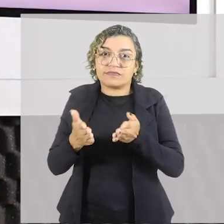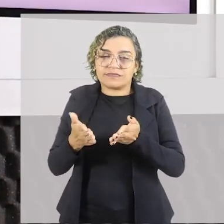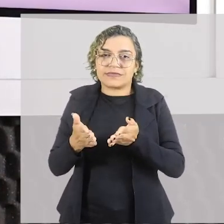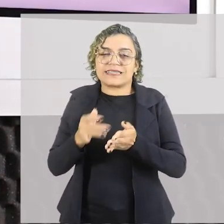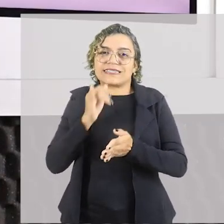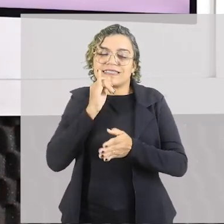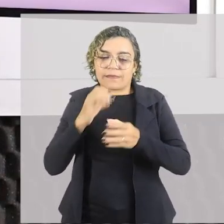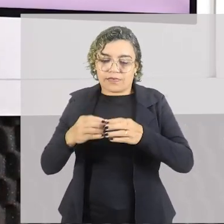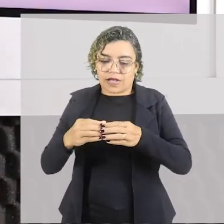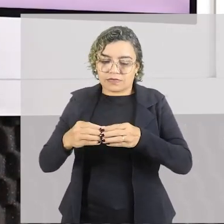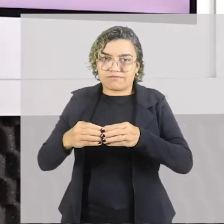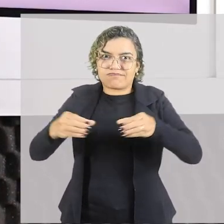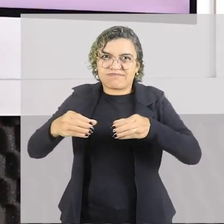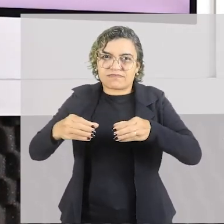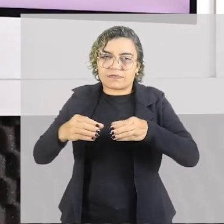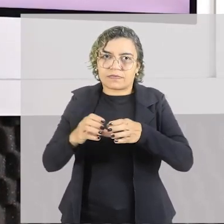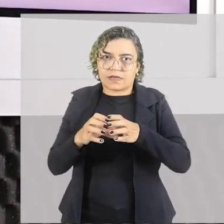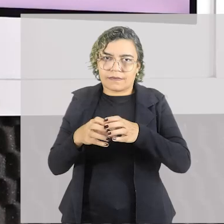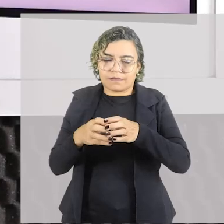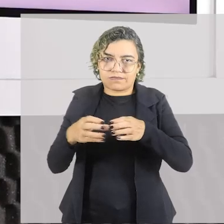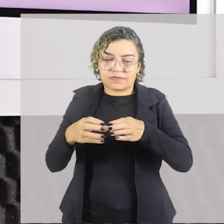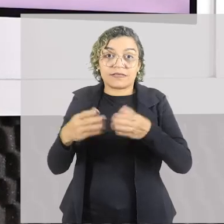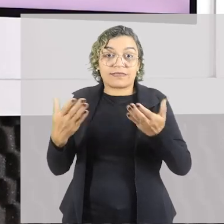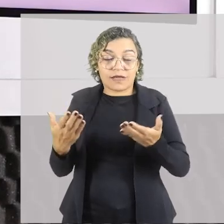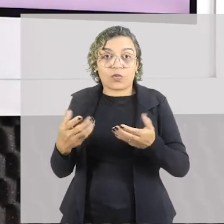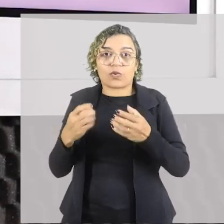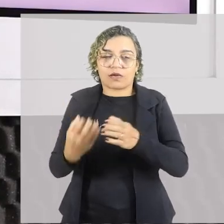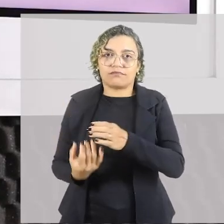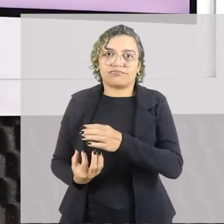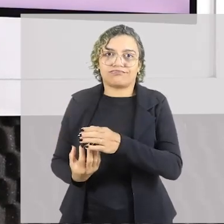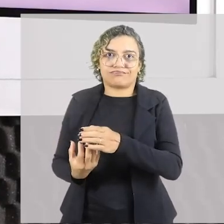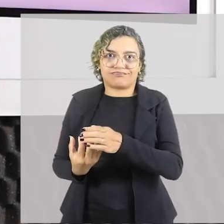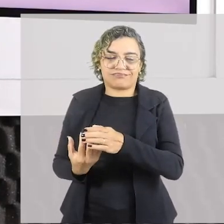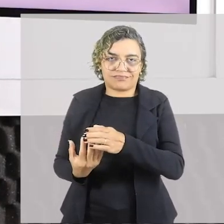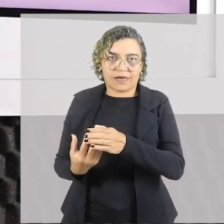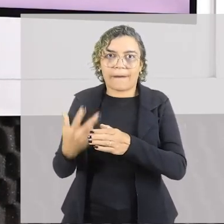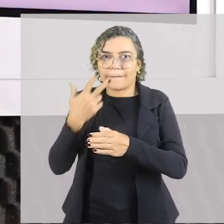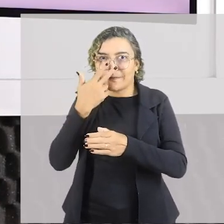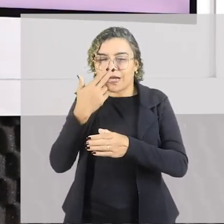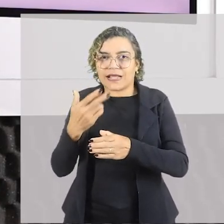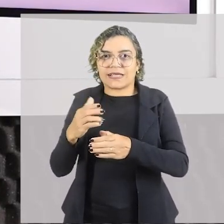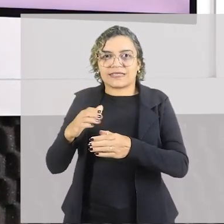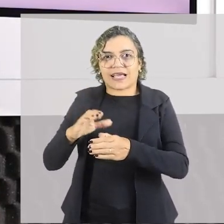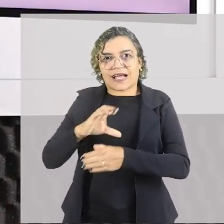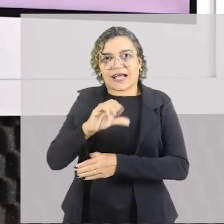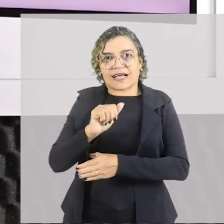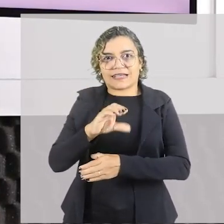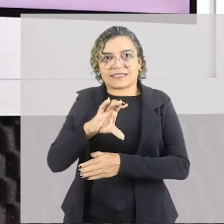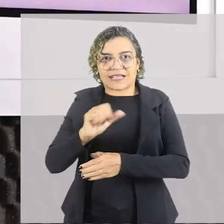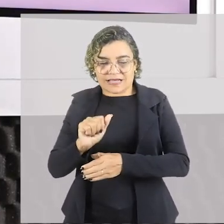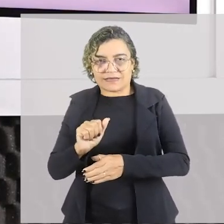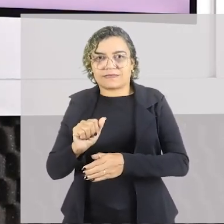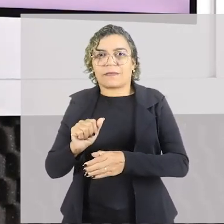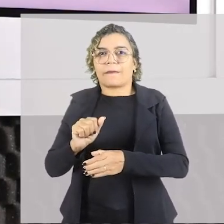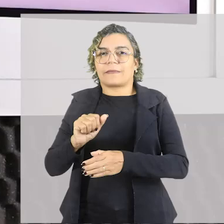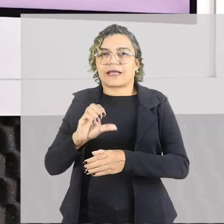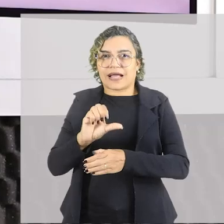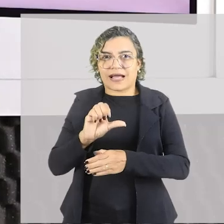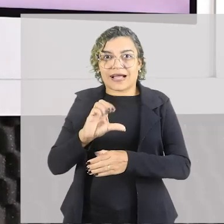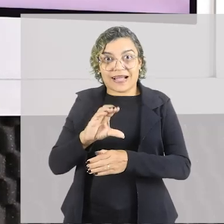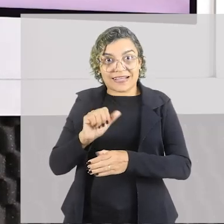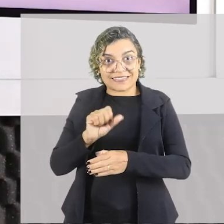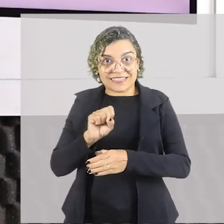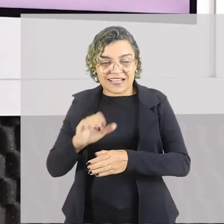você coloca vinagre, ele dissolve parte daquela casca, deixando ele mais flexível, que durante o aquecimento não racha. Então, também